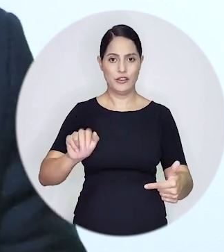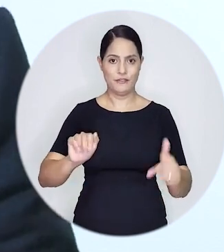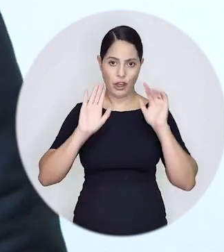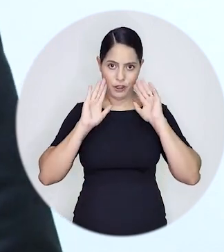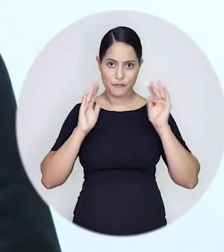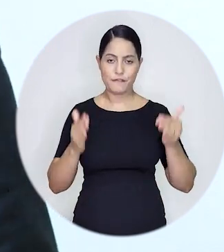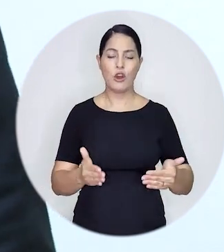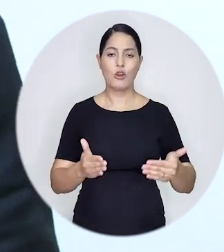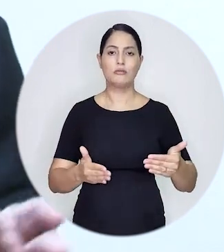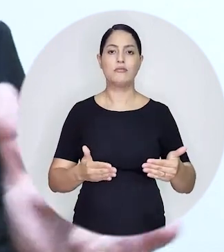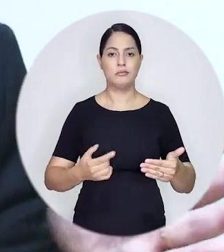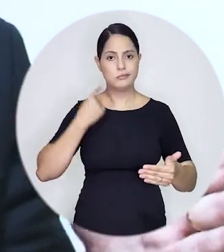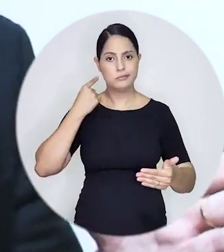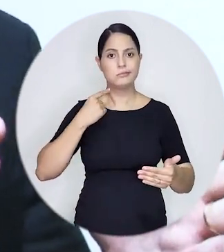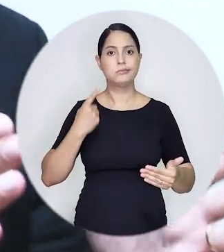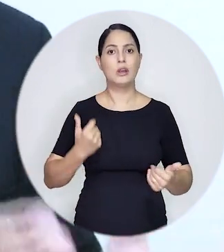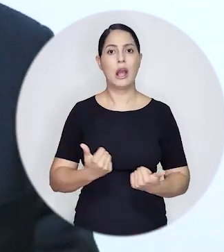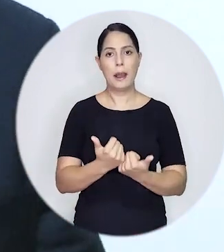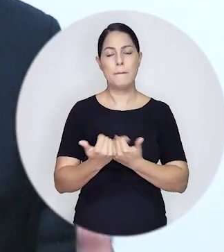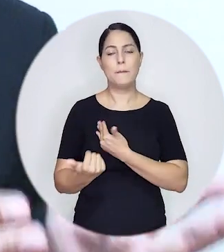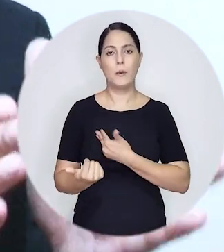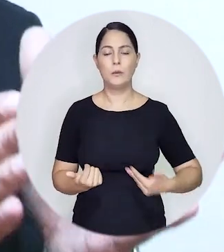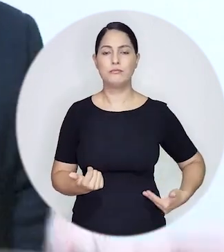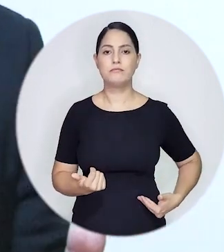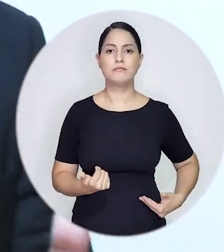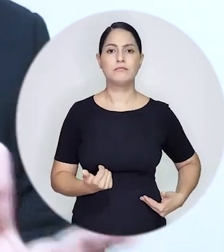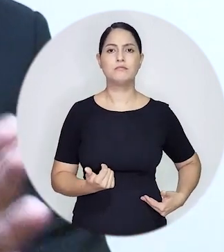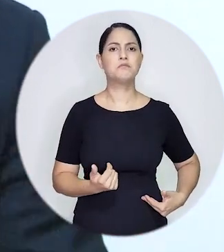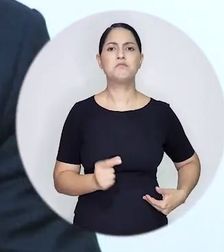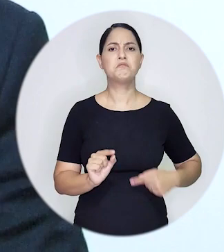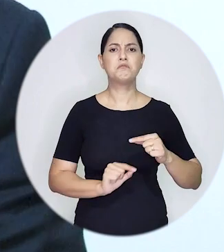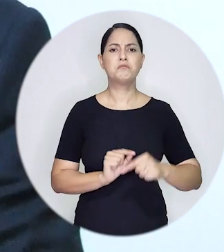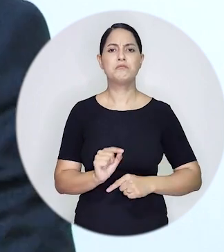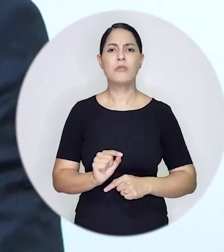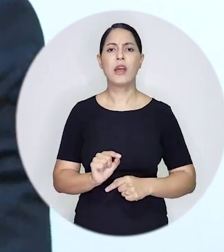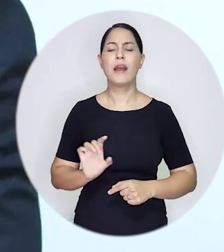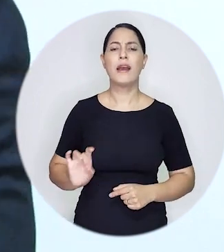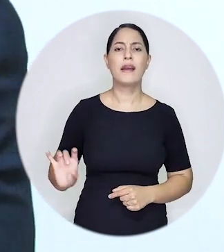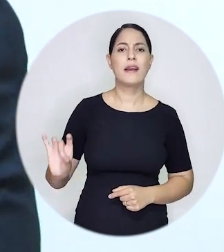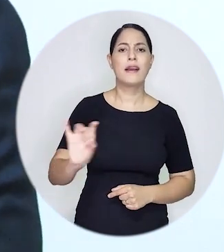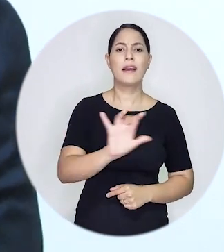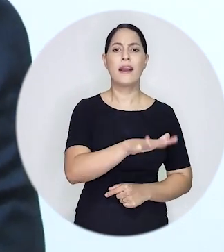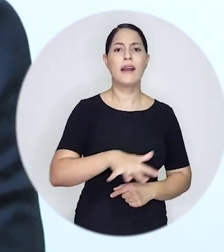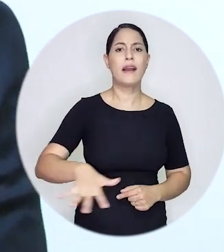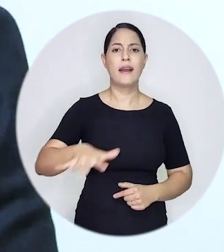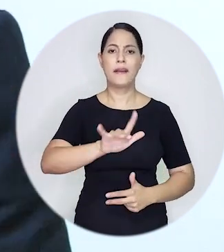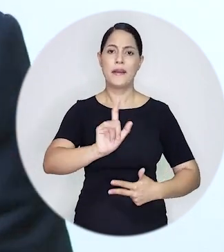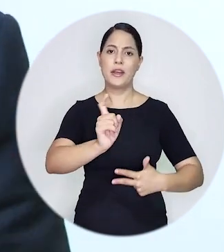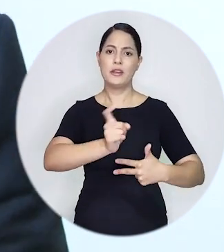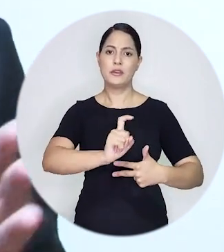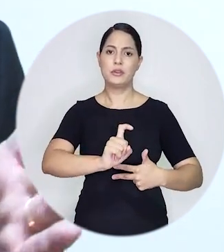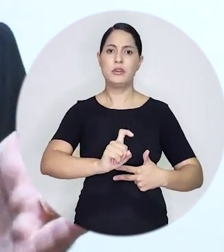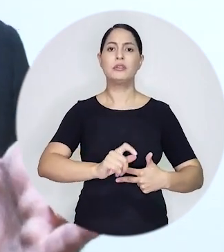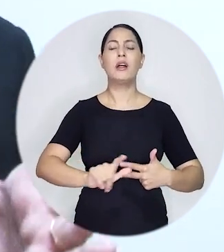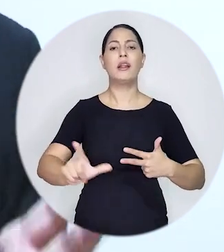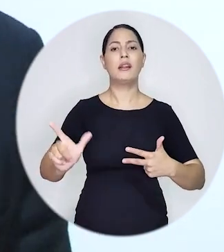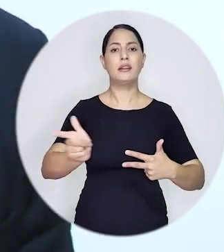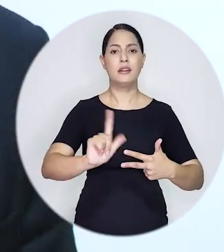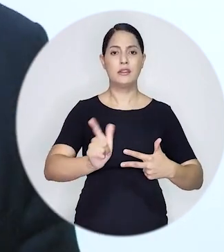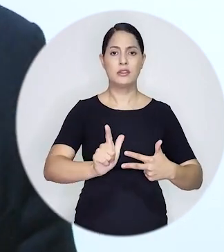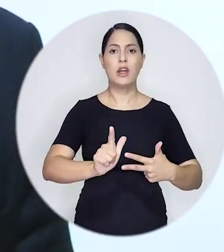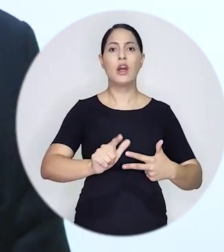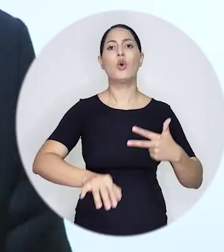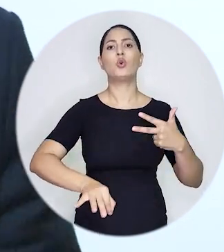esforços do sistema OAB para se dirigir a cada Poder Executivo Estadual, a cada